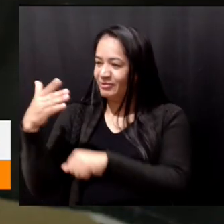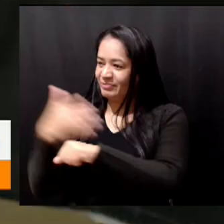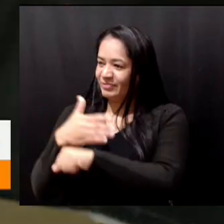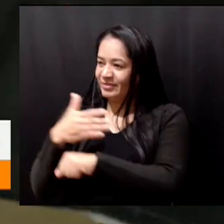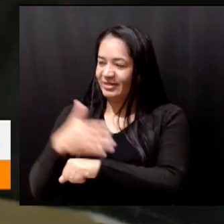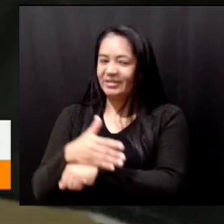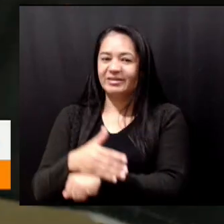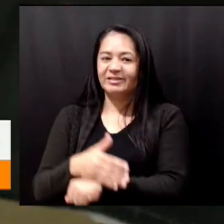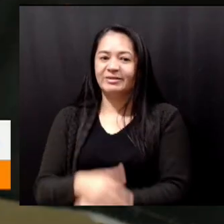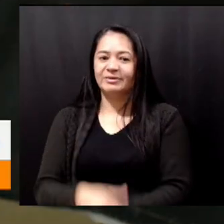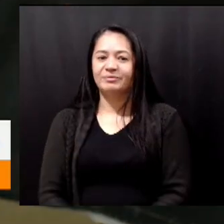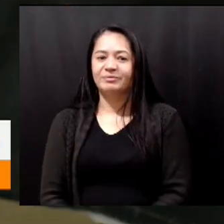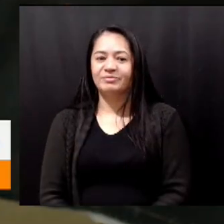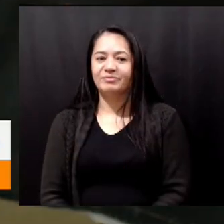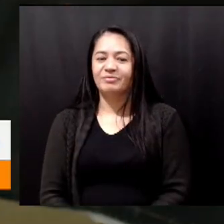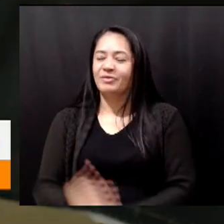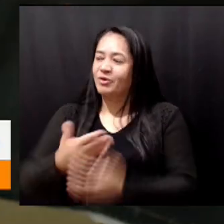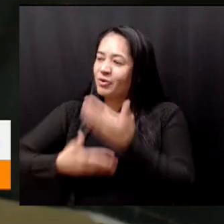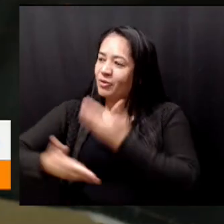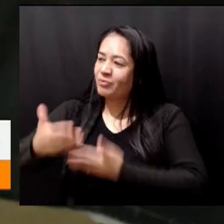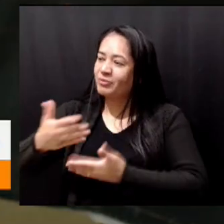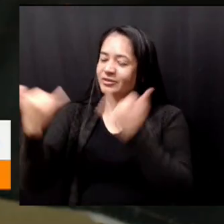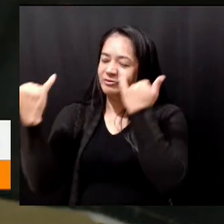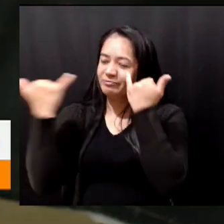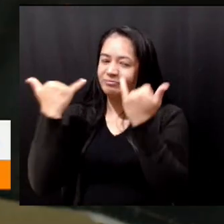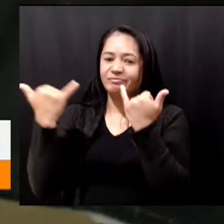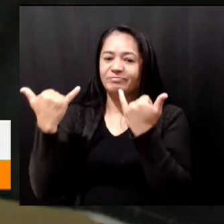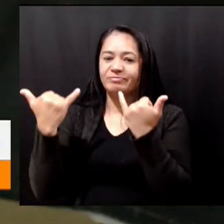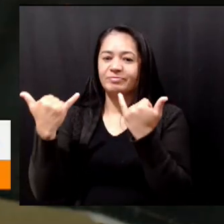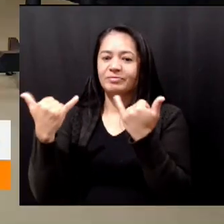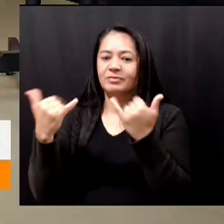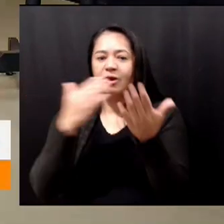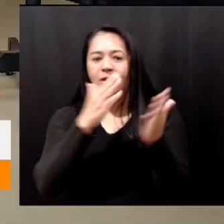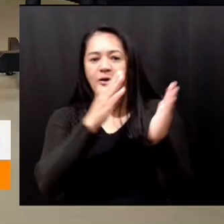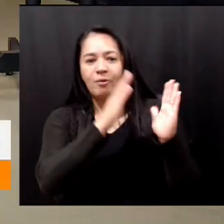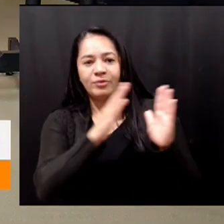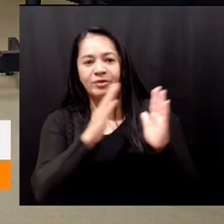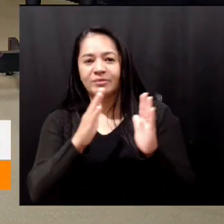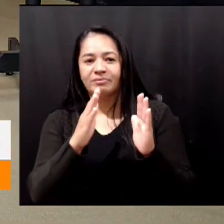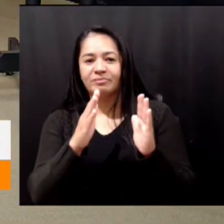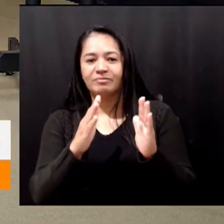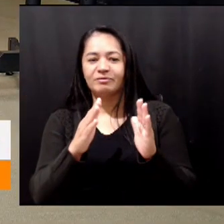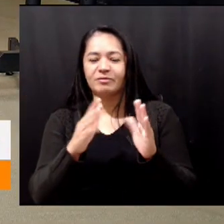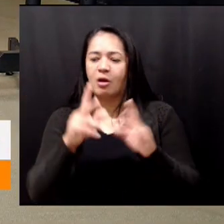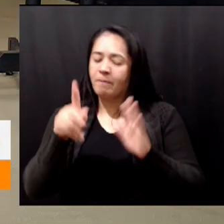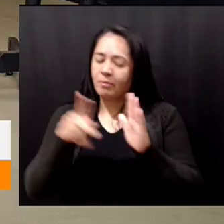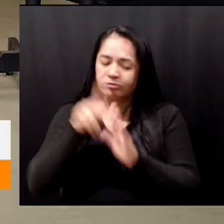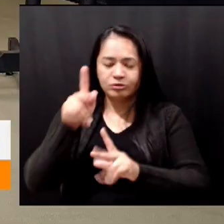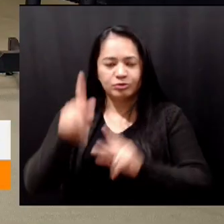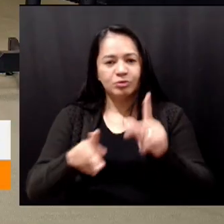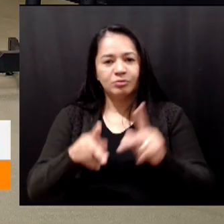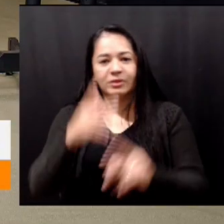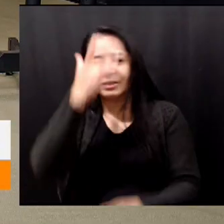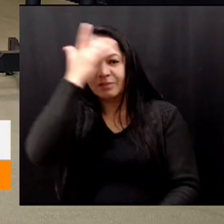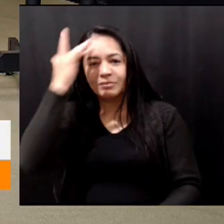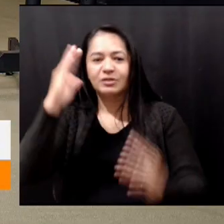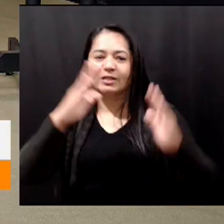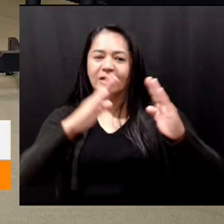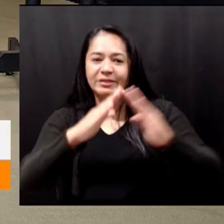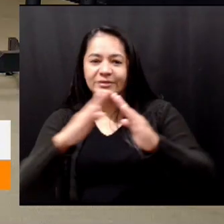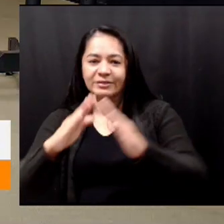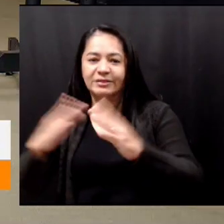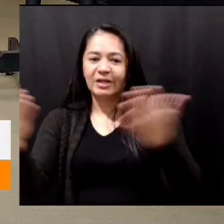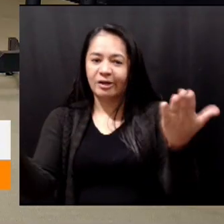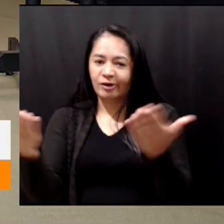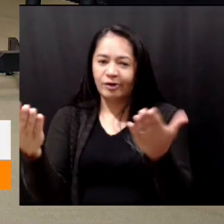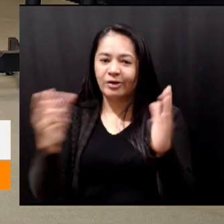o compartilhamento das informações, né, esse programa aqui é um programa bem popular, sabe, é para as pessoas que estão em casa agora, que estão assistindo, às vezes